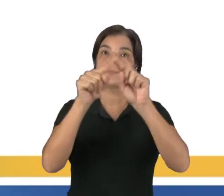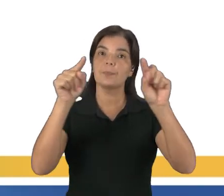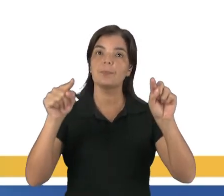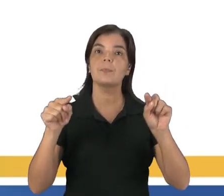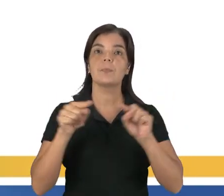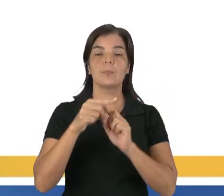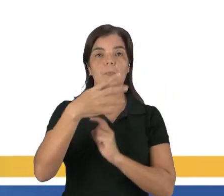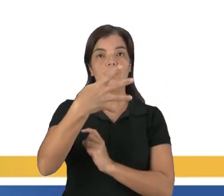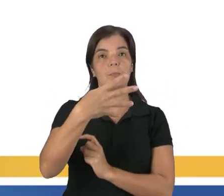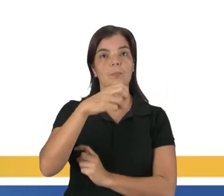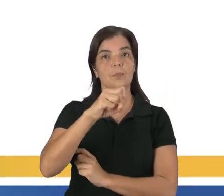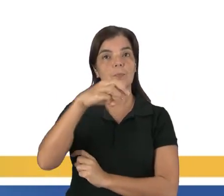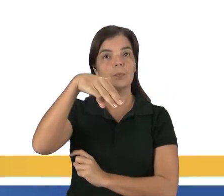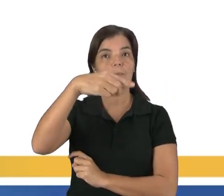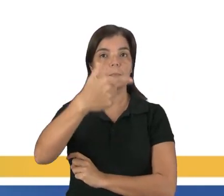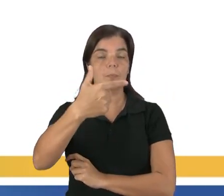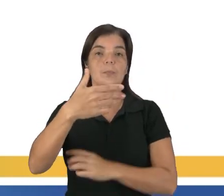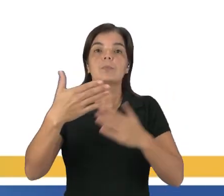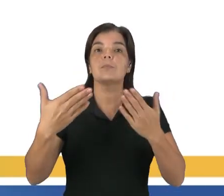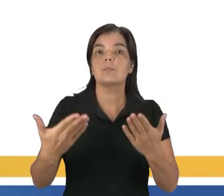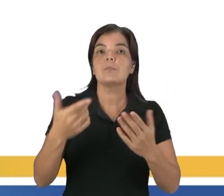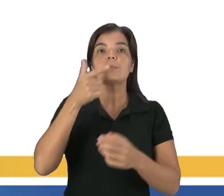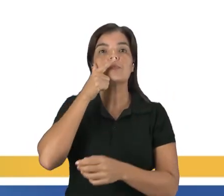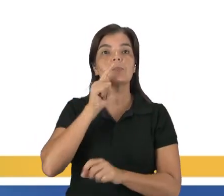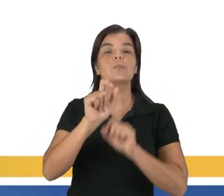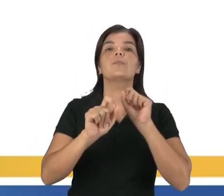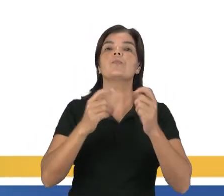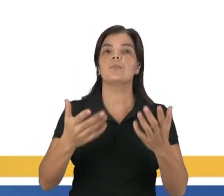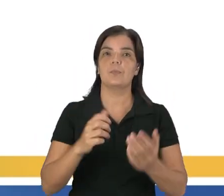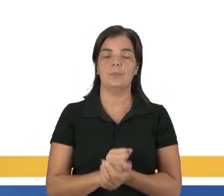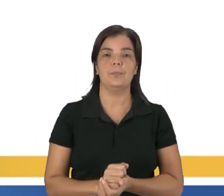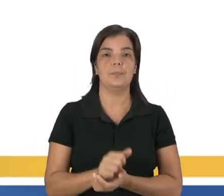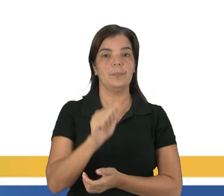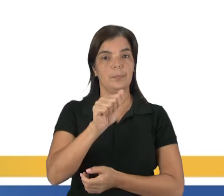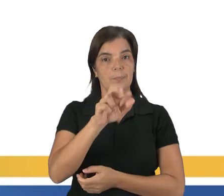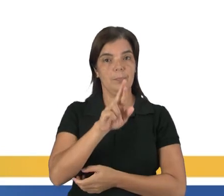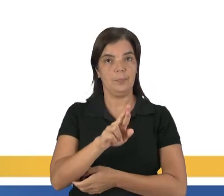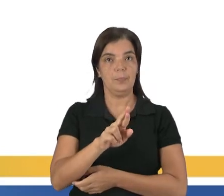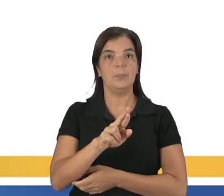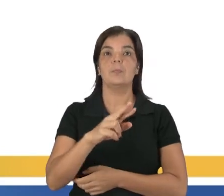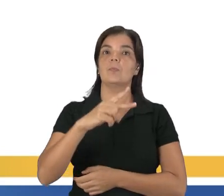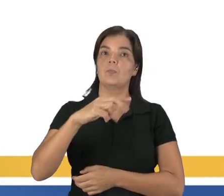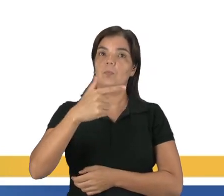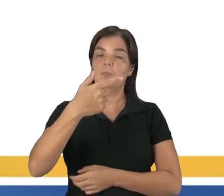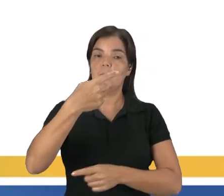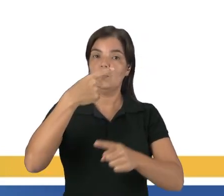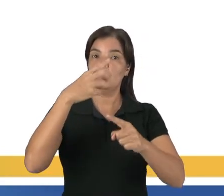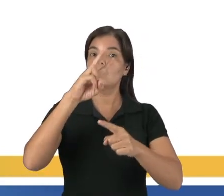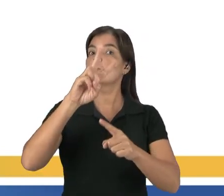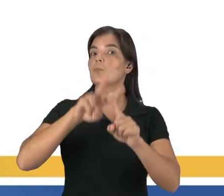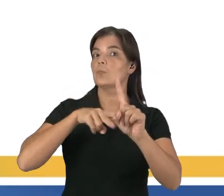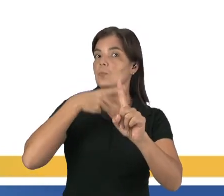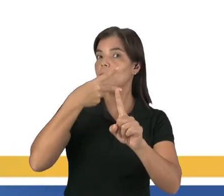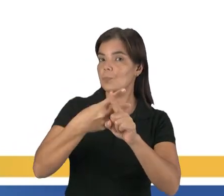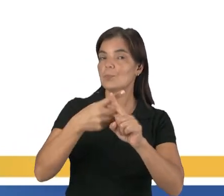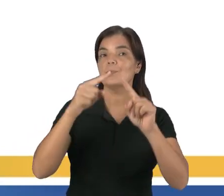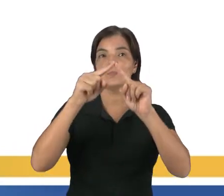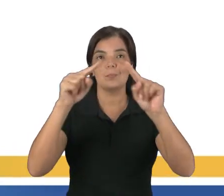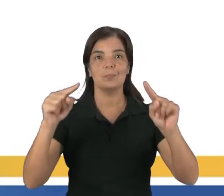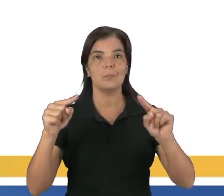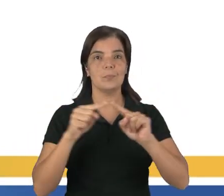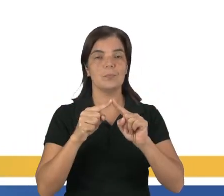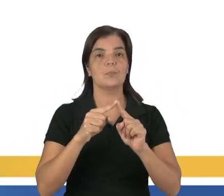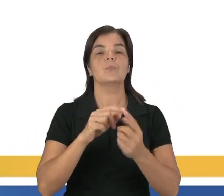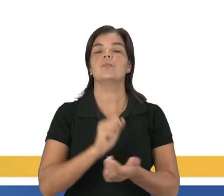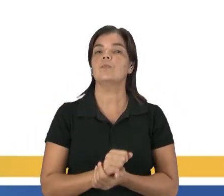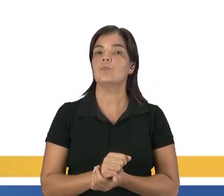retangular é igual a 48 metros quadrados. Então, consigo fazer o seguinte. A área do retângulo é o dobro do triângulo. Então,